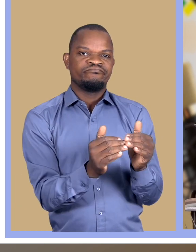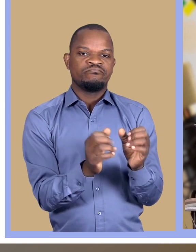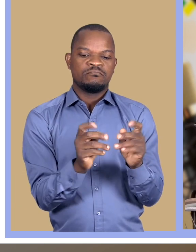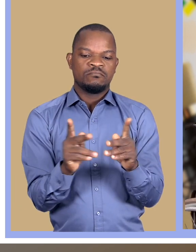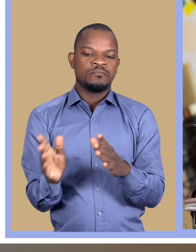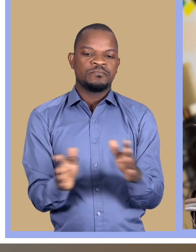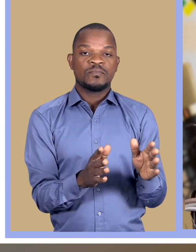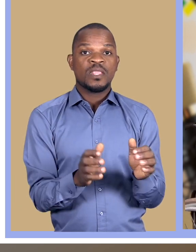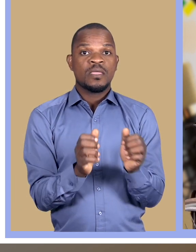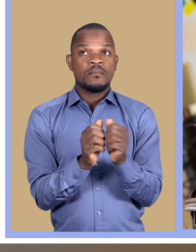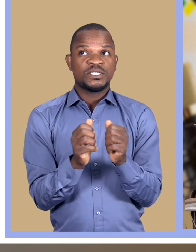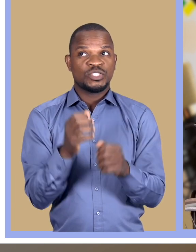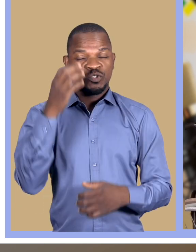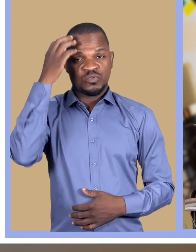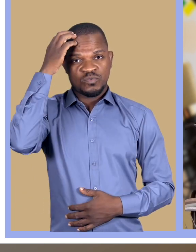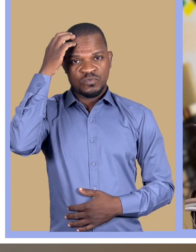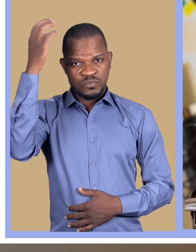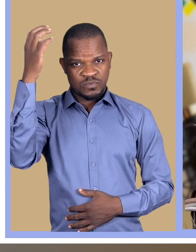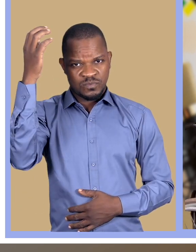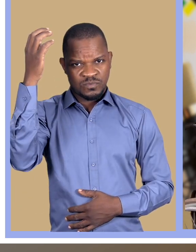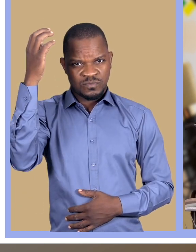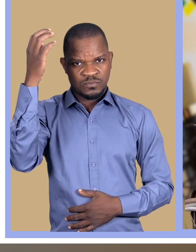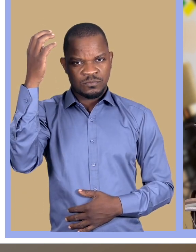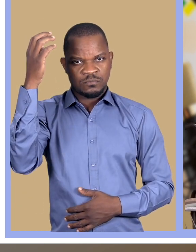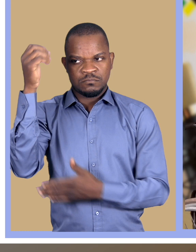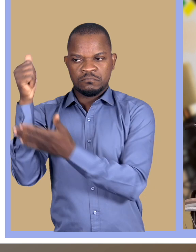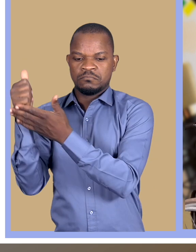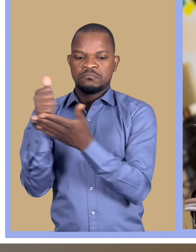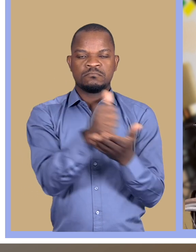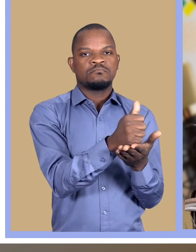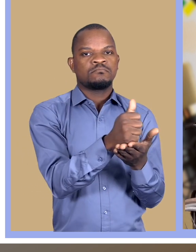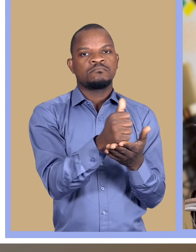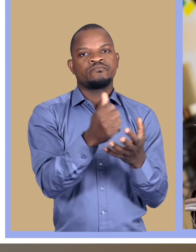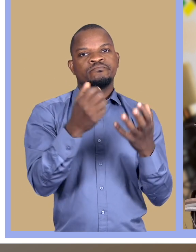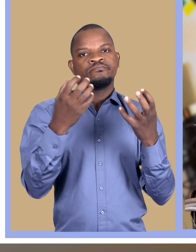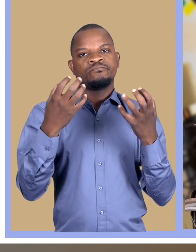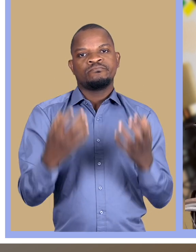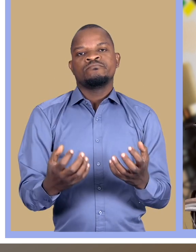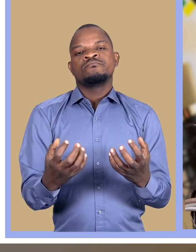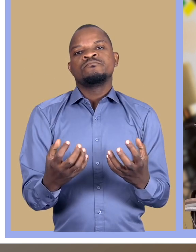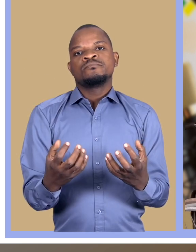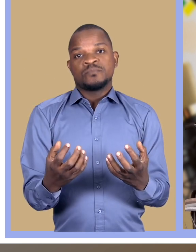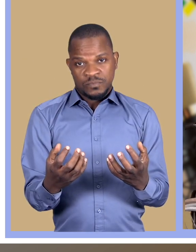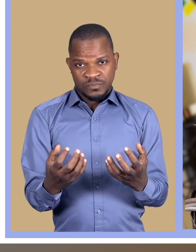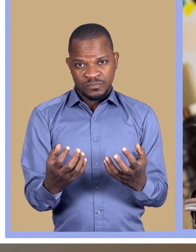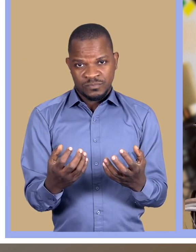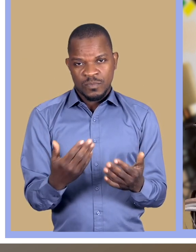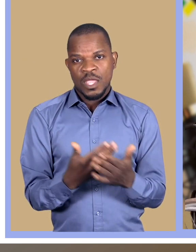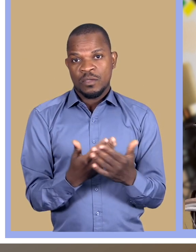certa... Não temos apoio, vamos assumir que não temos apoio. E isso faz com